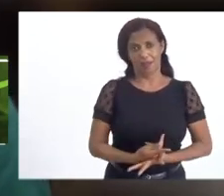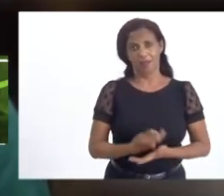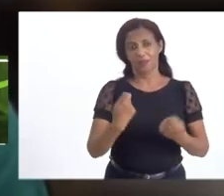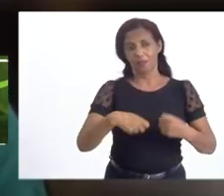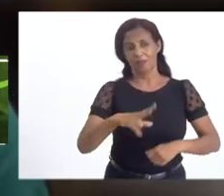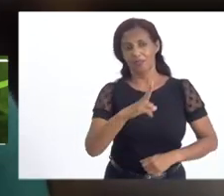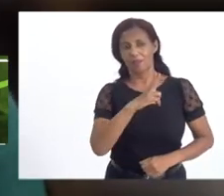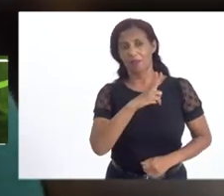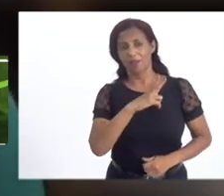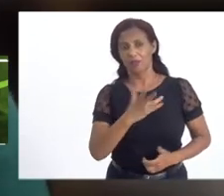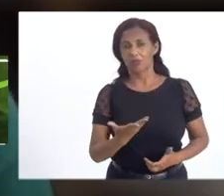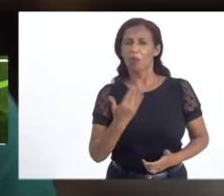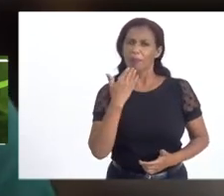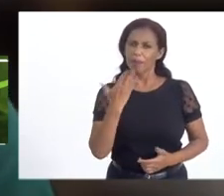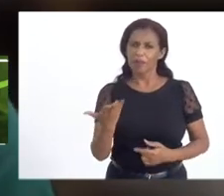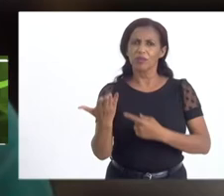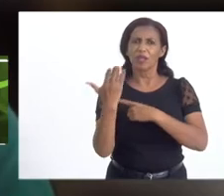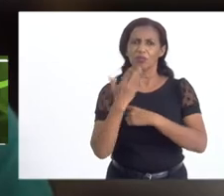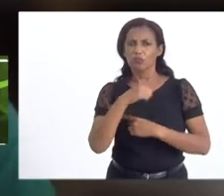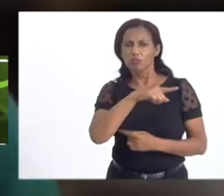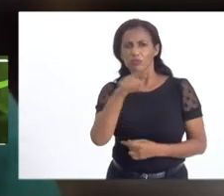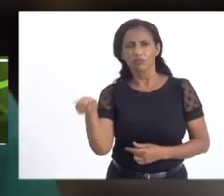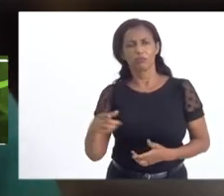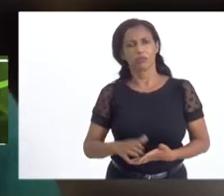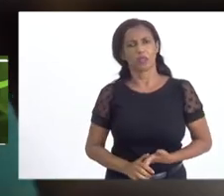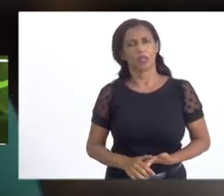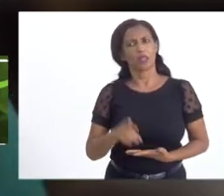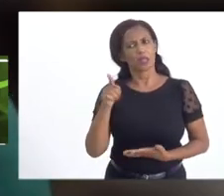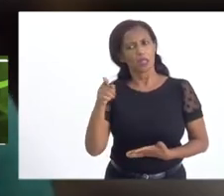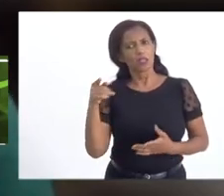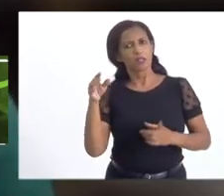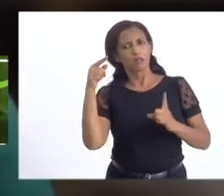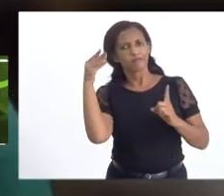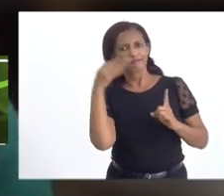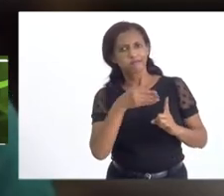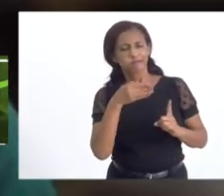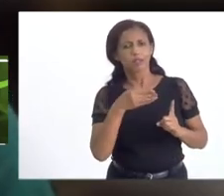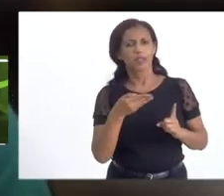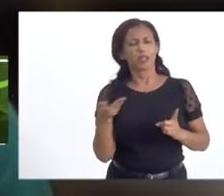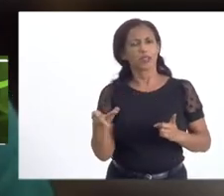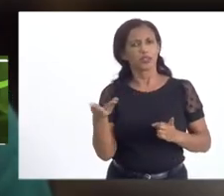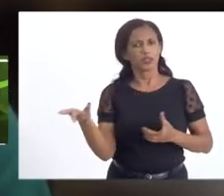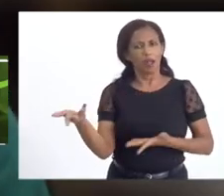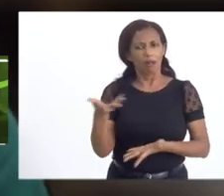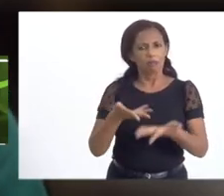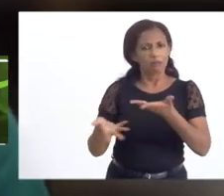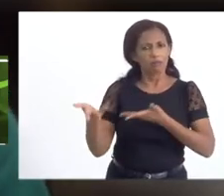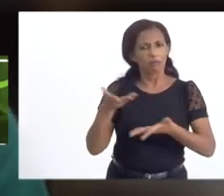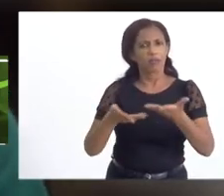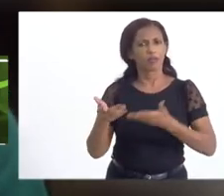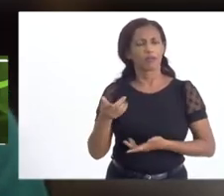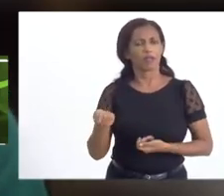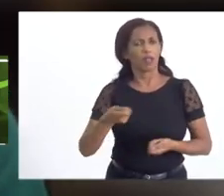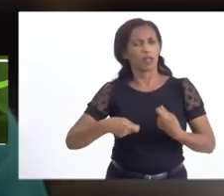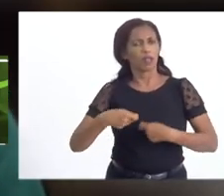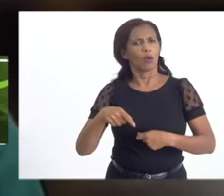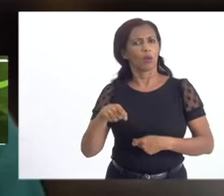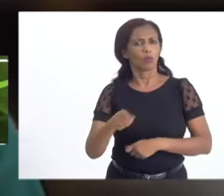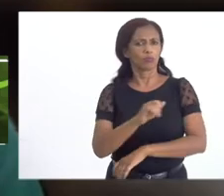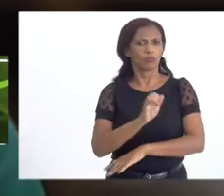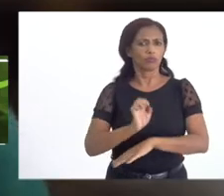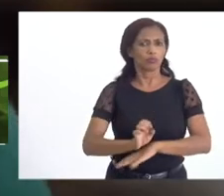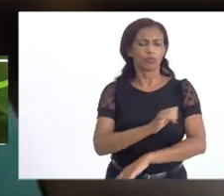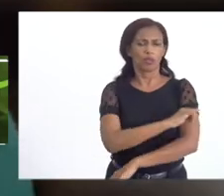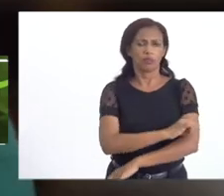privado. Então eu peço ajuda aos senhores e queria destacar desse ponto de vista de atratividade de negócios no Rio de Janeiro.